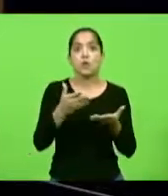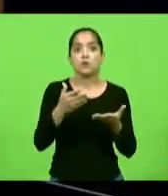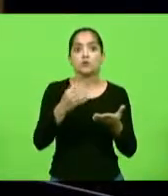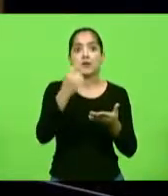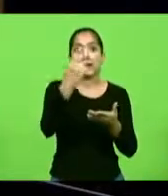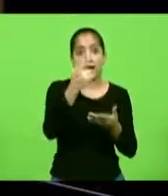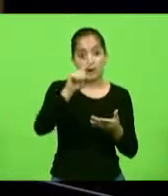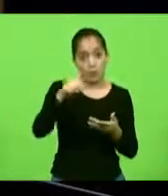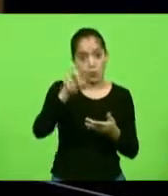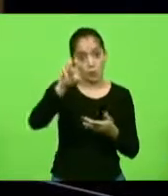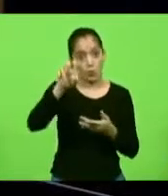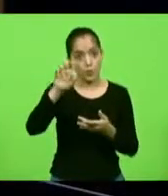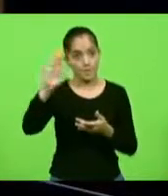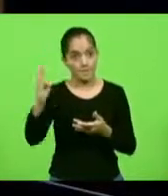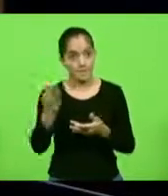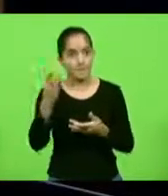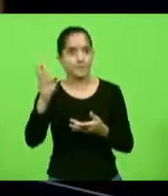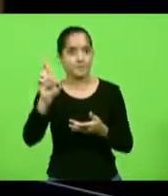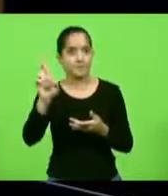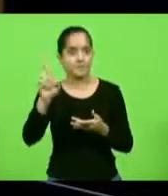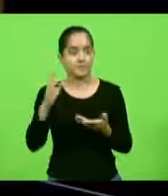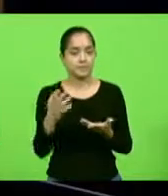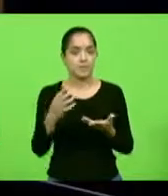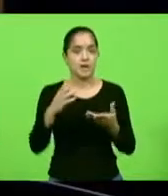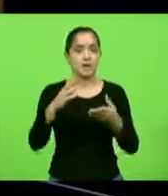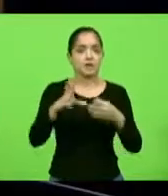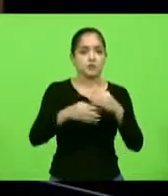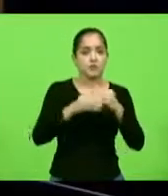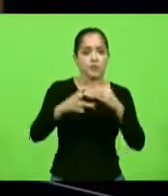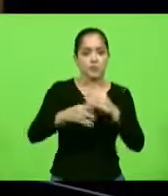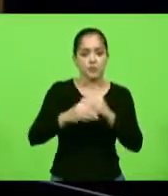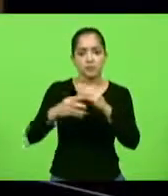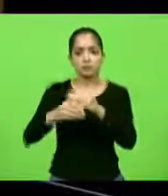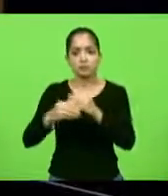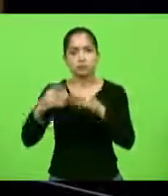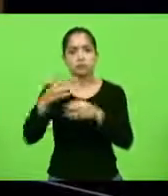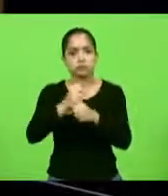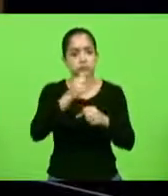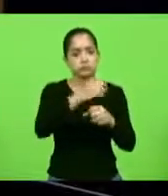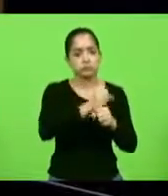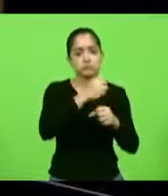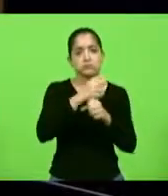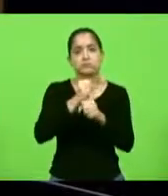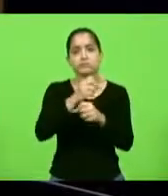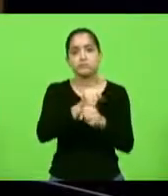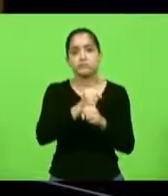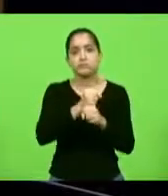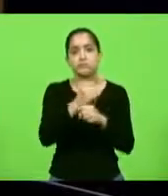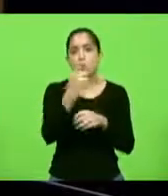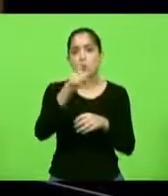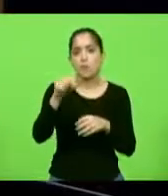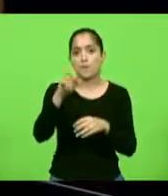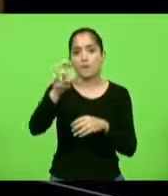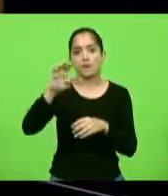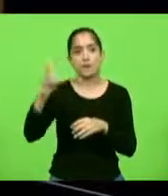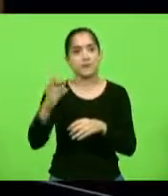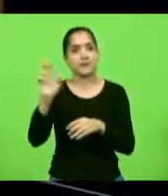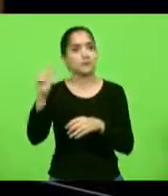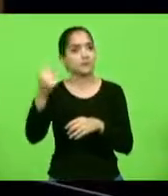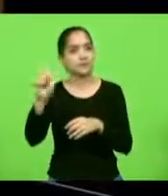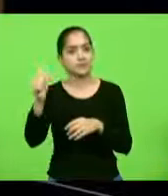1,5 bilhão. Somando os orçamentos do Badesc e do BRDE, não tem 1,5 bilhão. E a